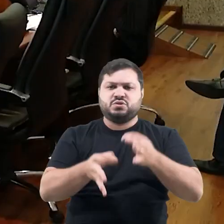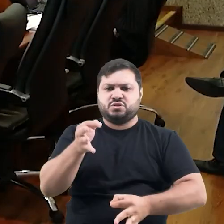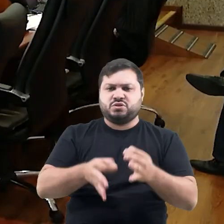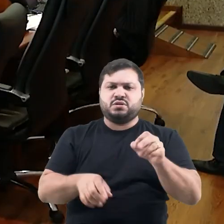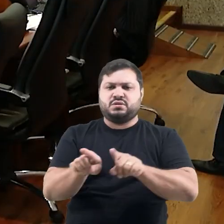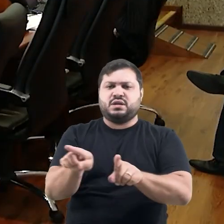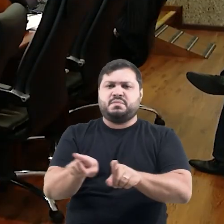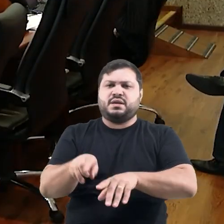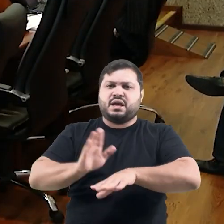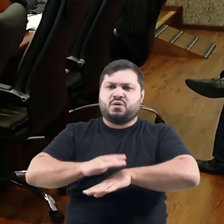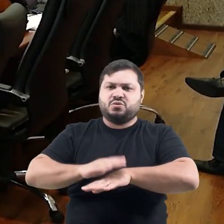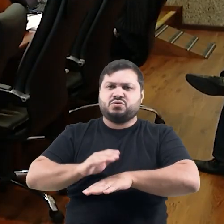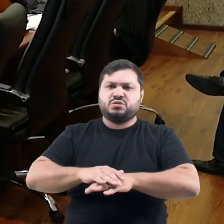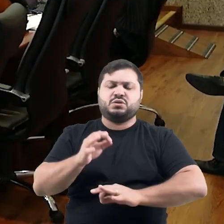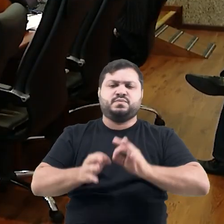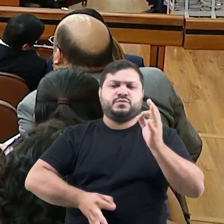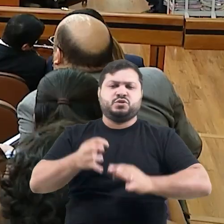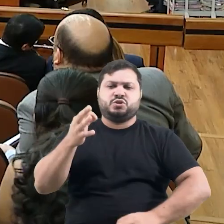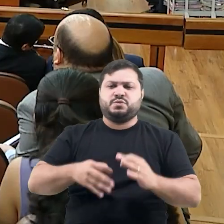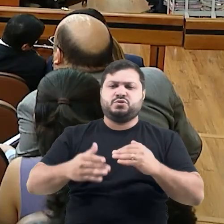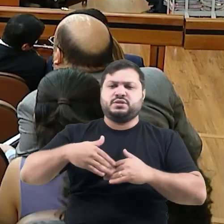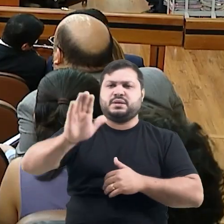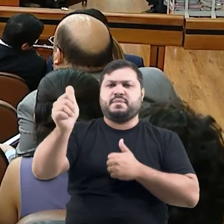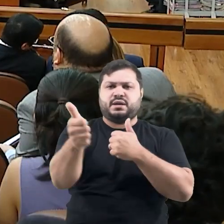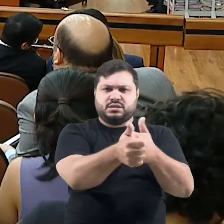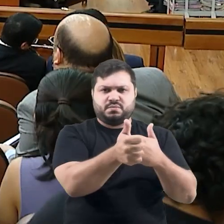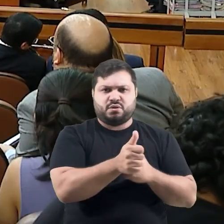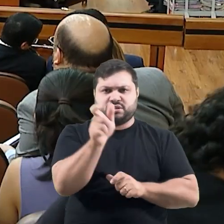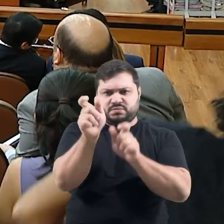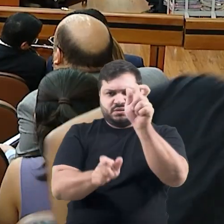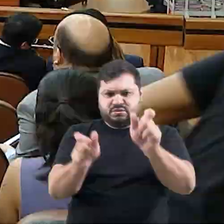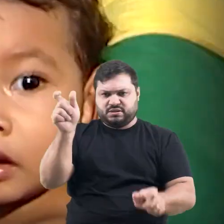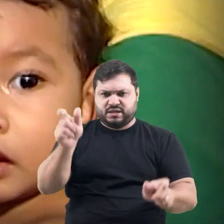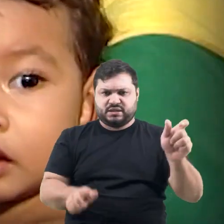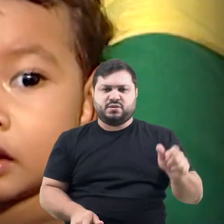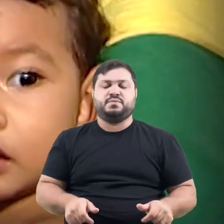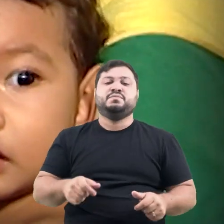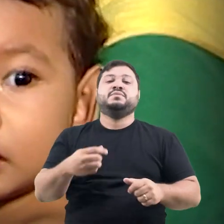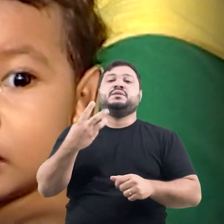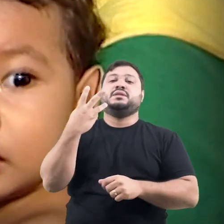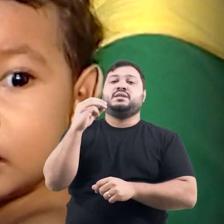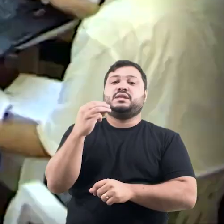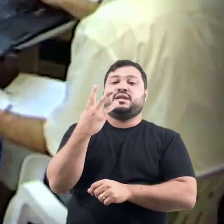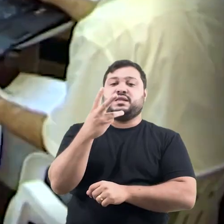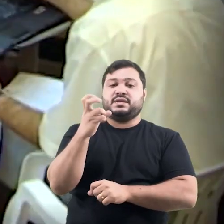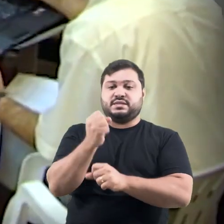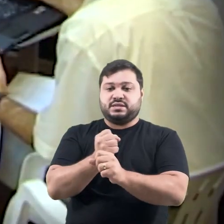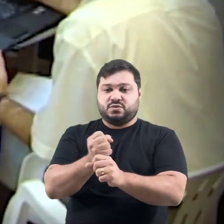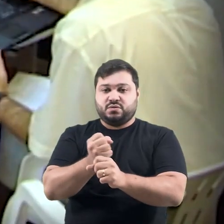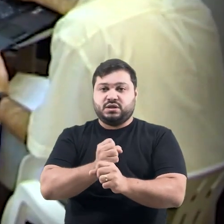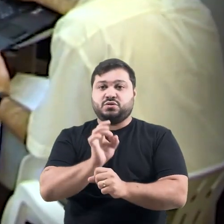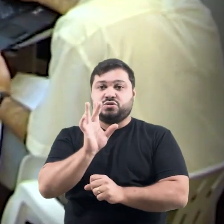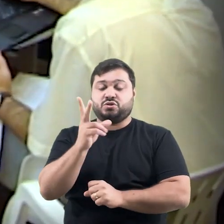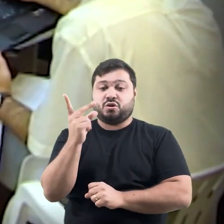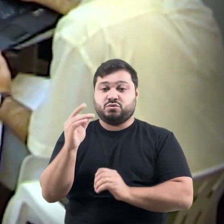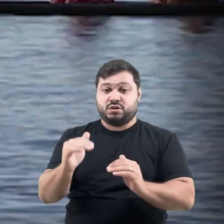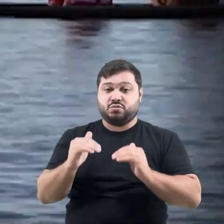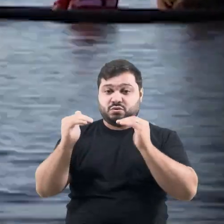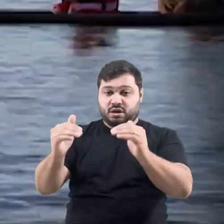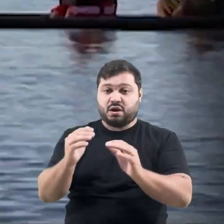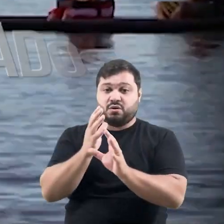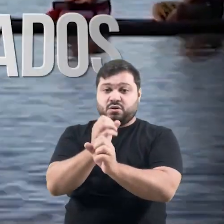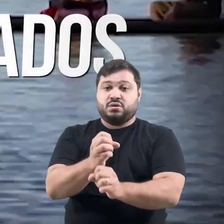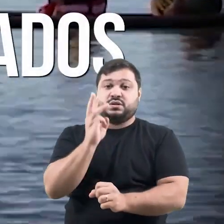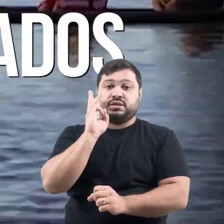jurisdicional e na construção de uma justiça mais próxima do cidadão. Em 3 décadas e meia, só no segundo grau